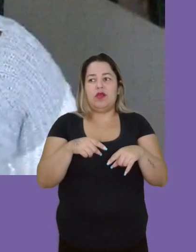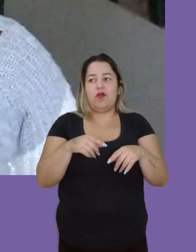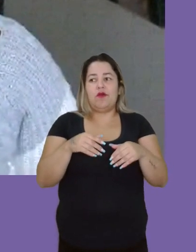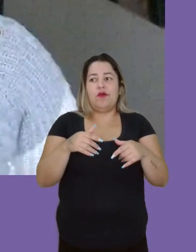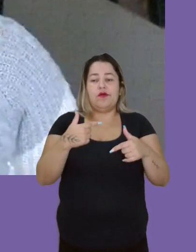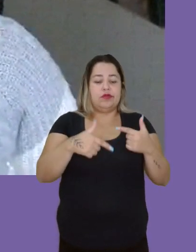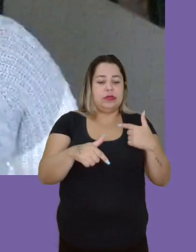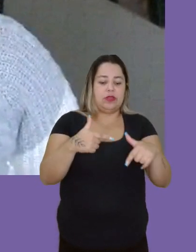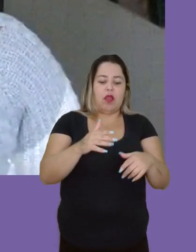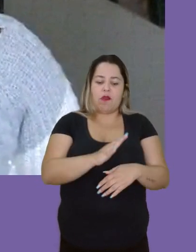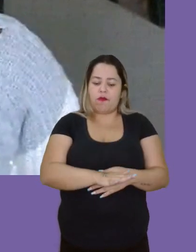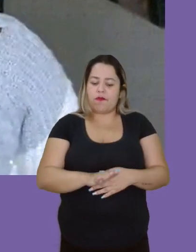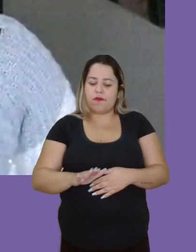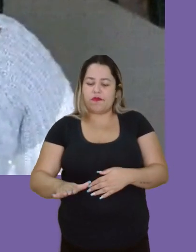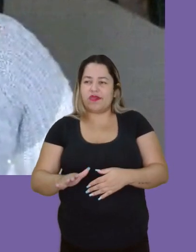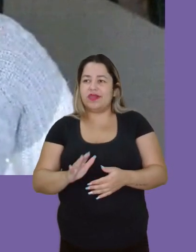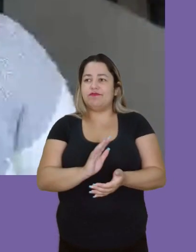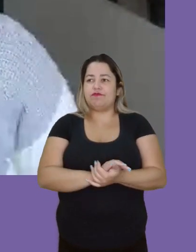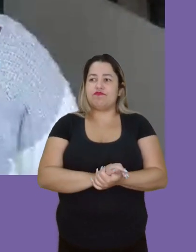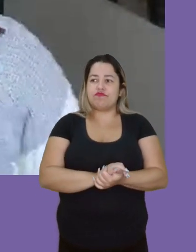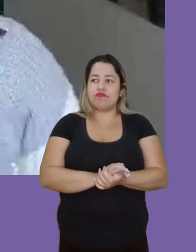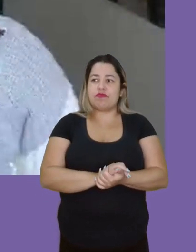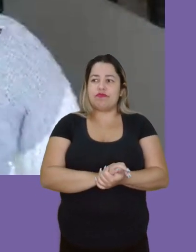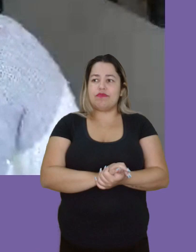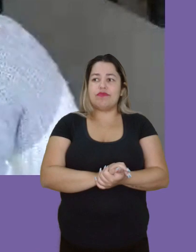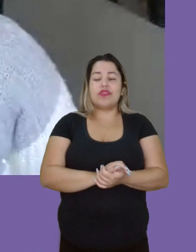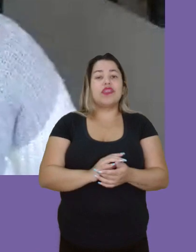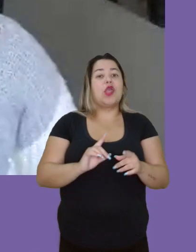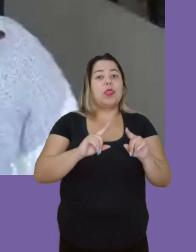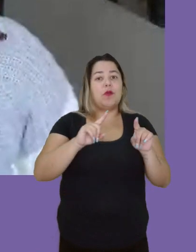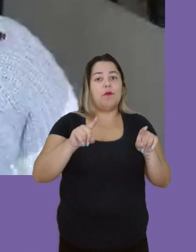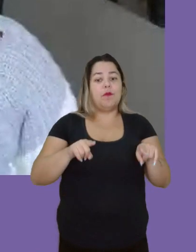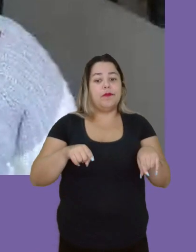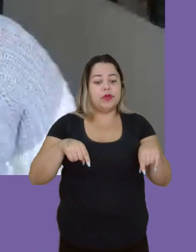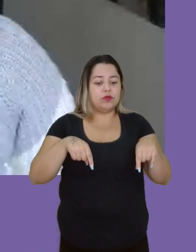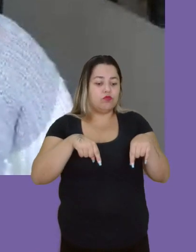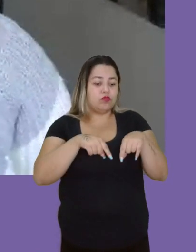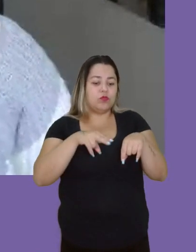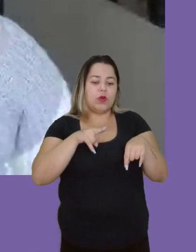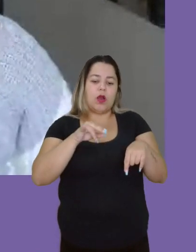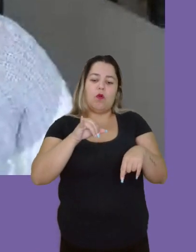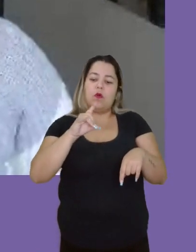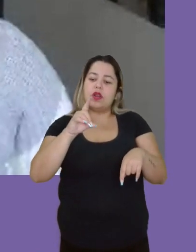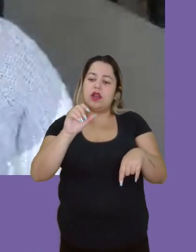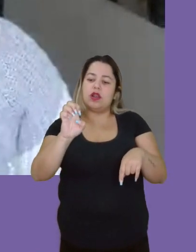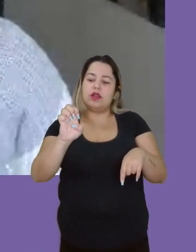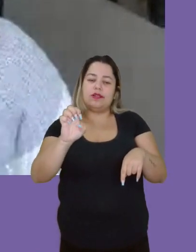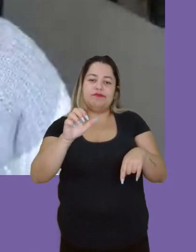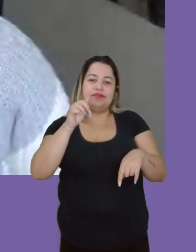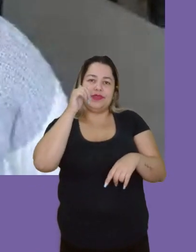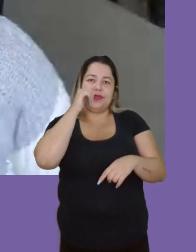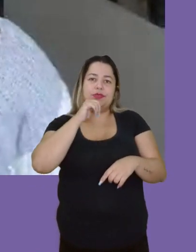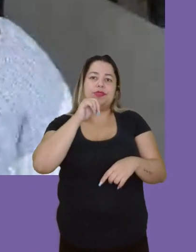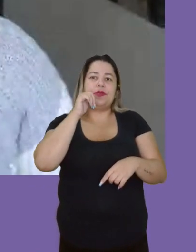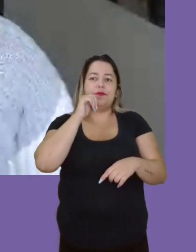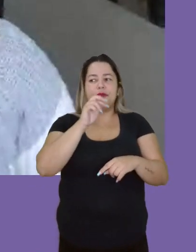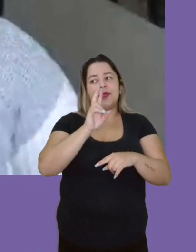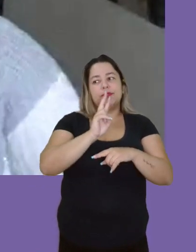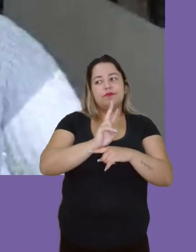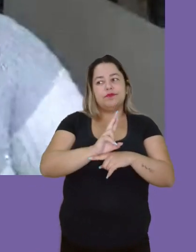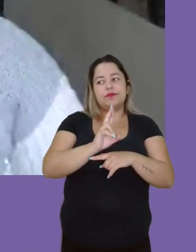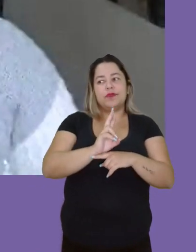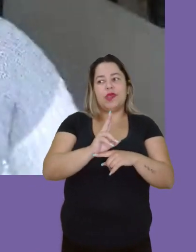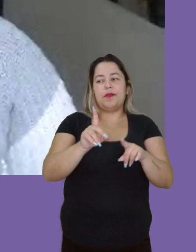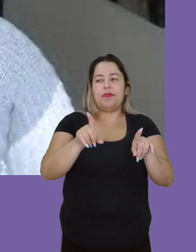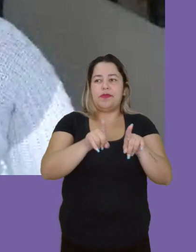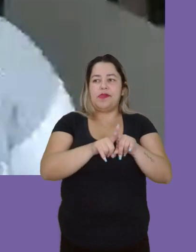infantil no Brasil. E aprovei com uma unidade das mulheres, né, das mulheres, inclusive, conservadoras, inclusive aquelas que não